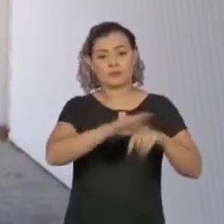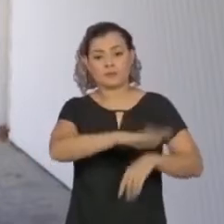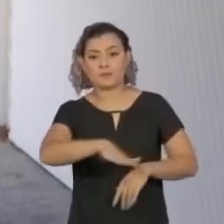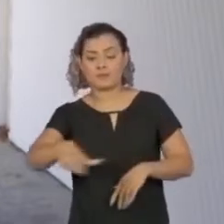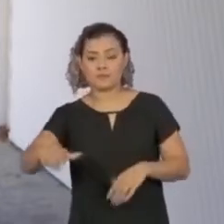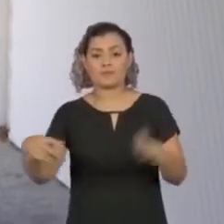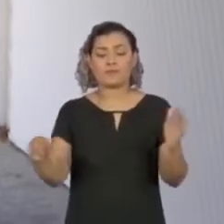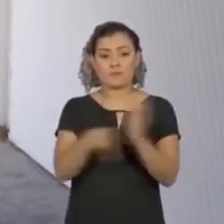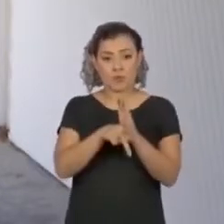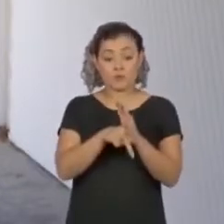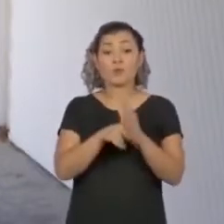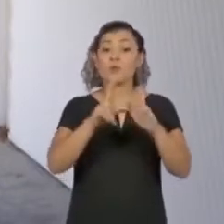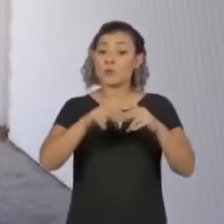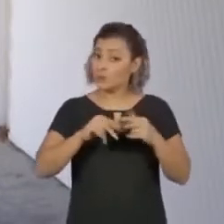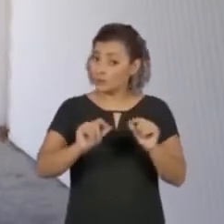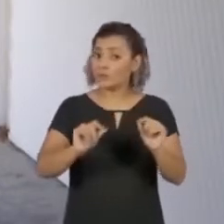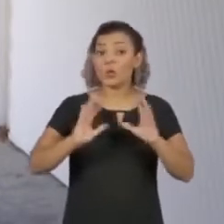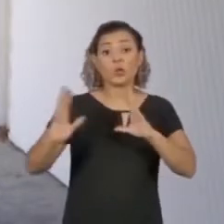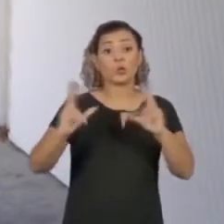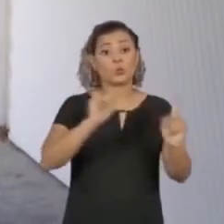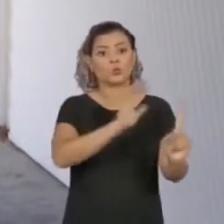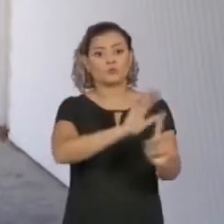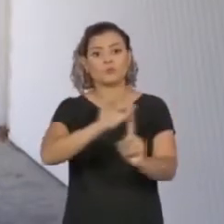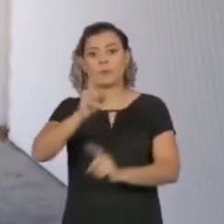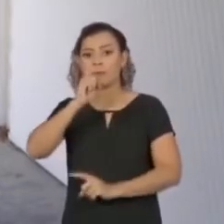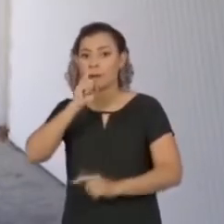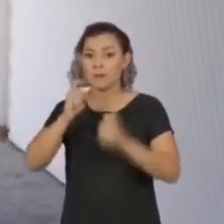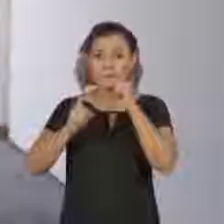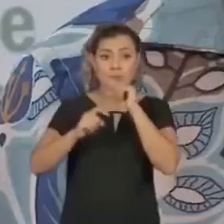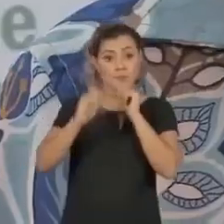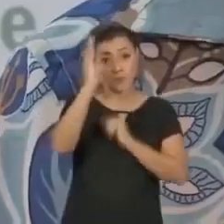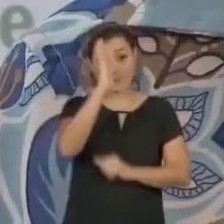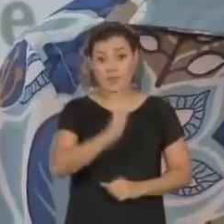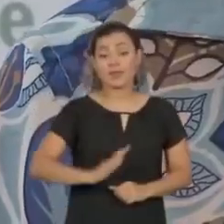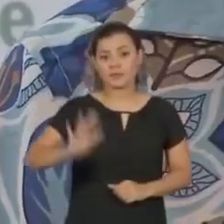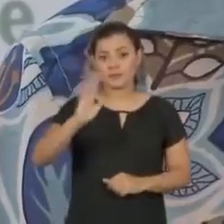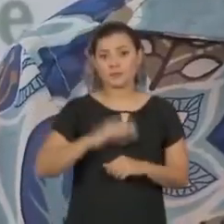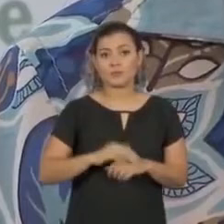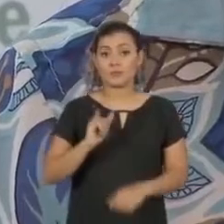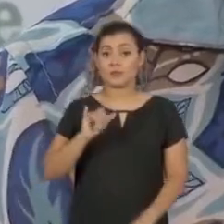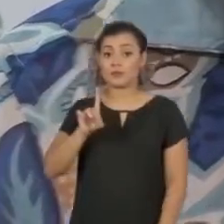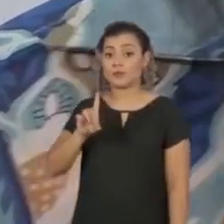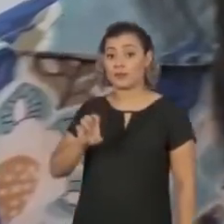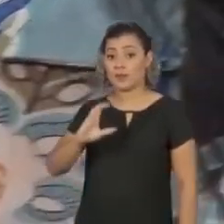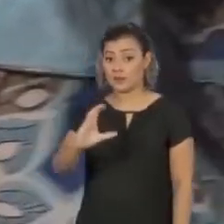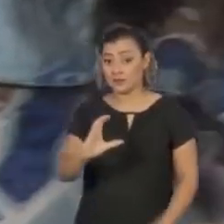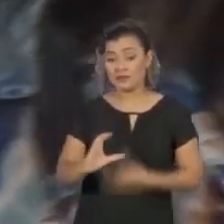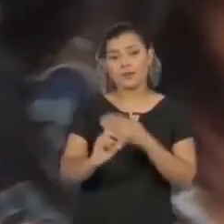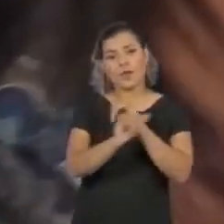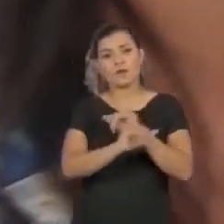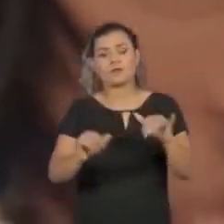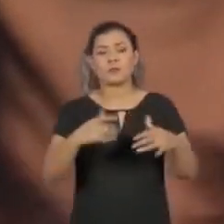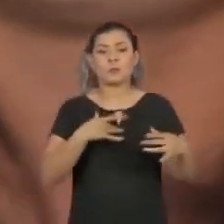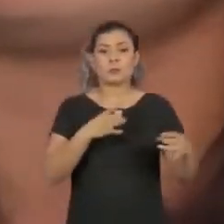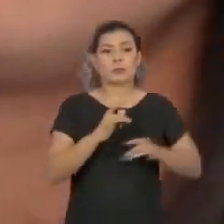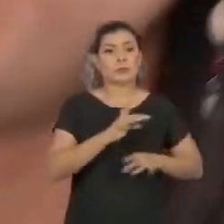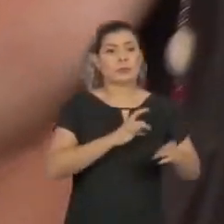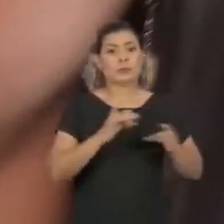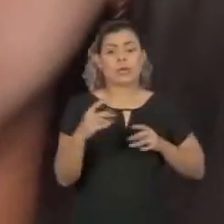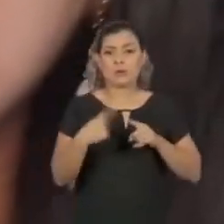sobre o assunto que afeta todos os pais e mães do país o idec teme que a nova